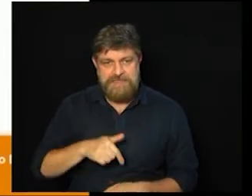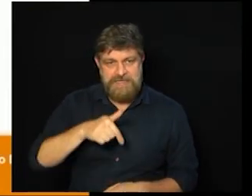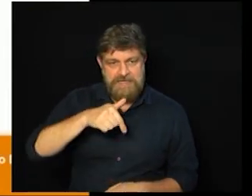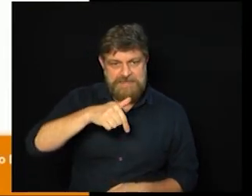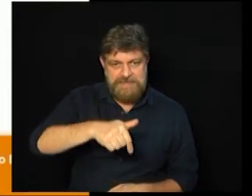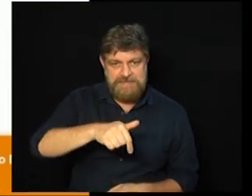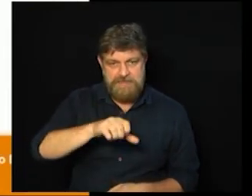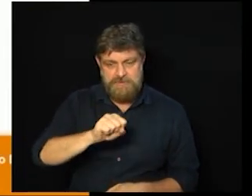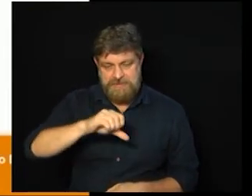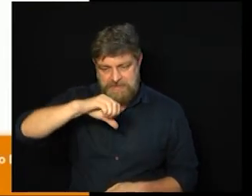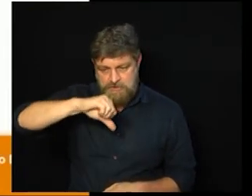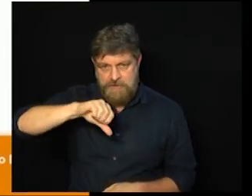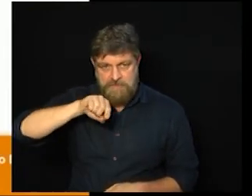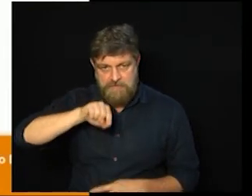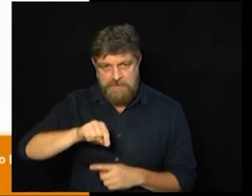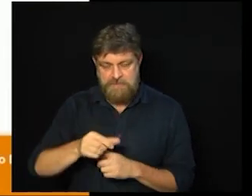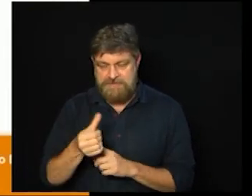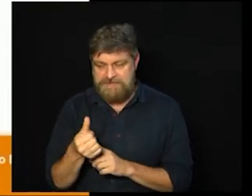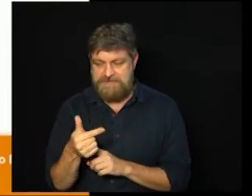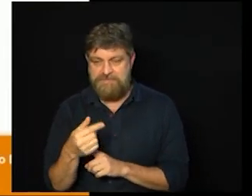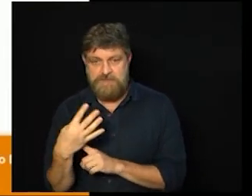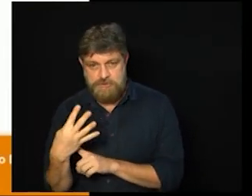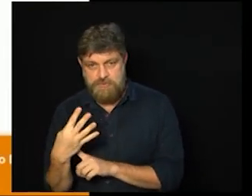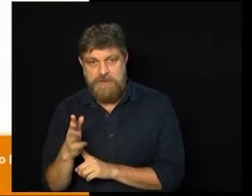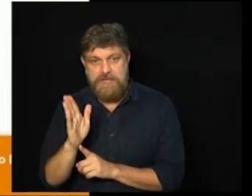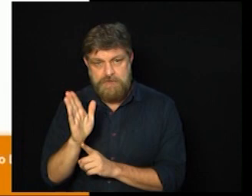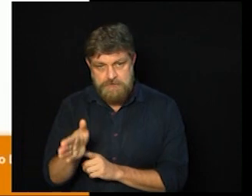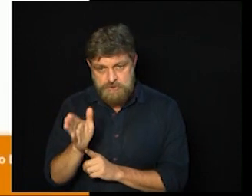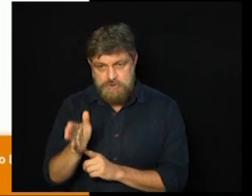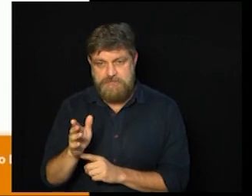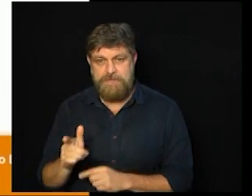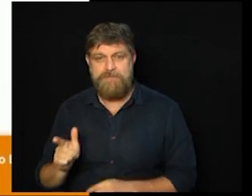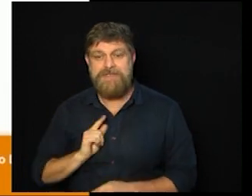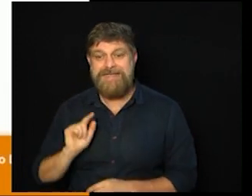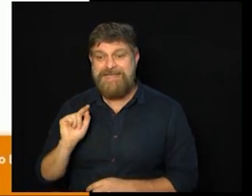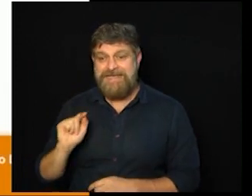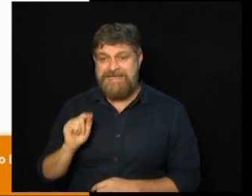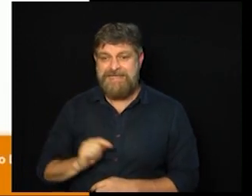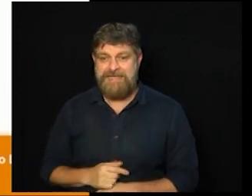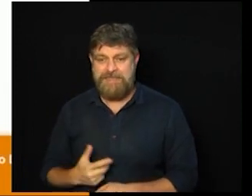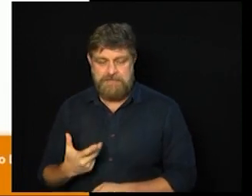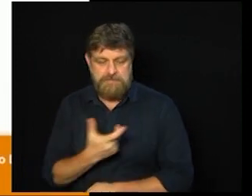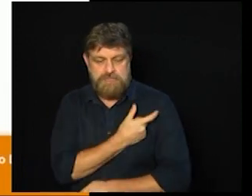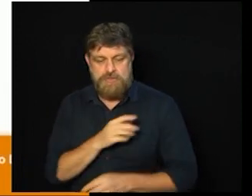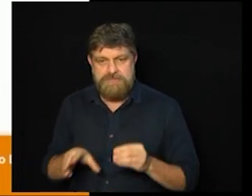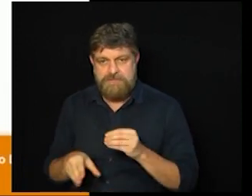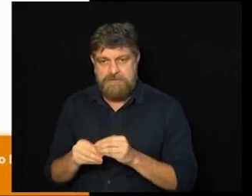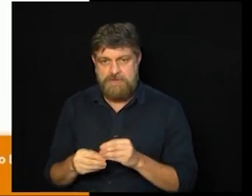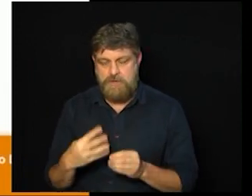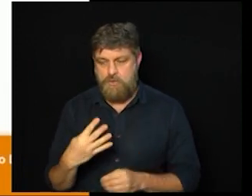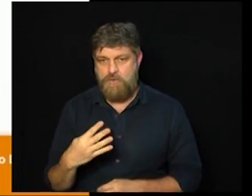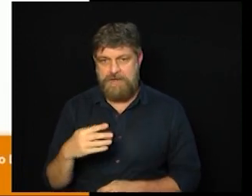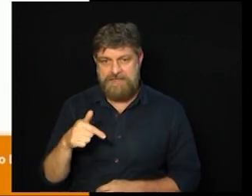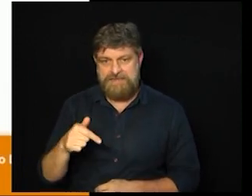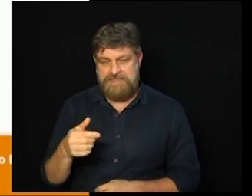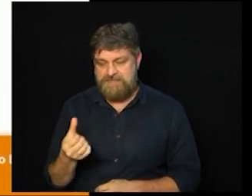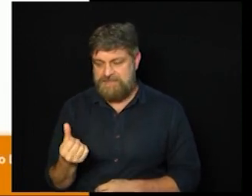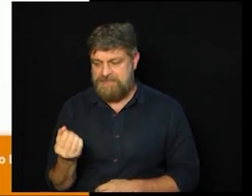789 1624 moradores de Campinas e quem tomou a dose adicional 47